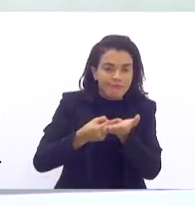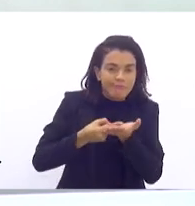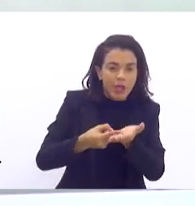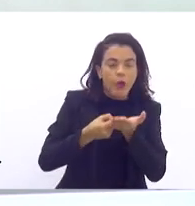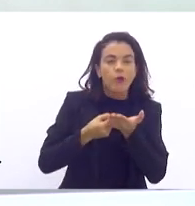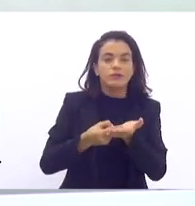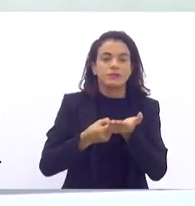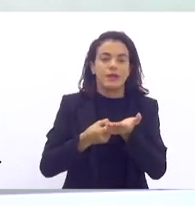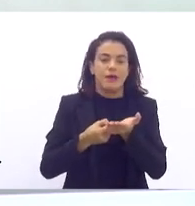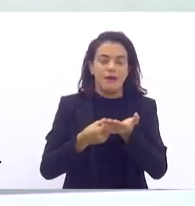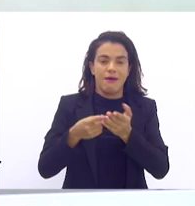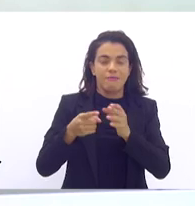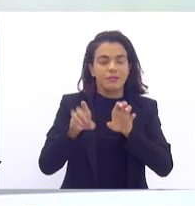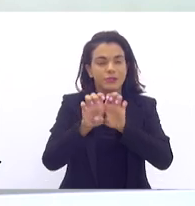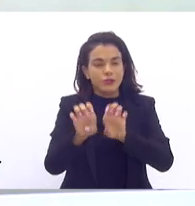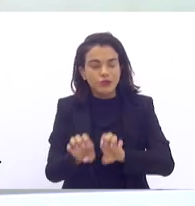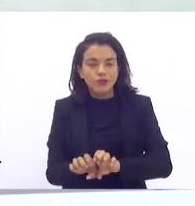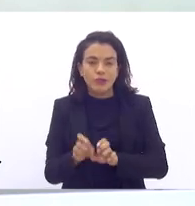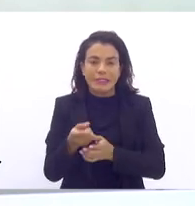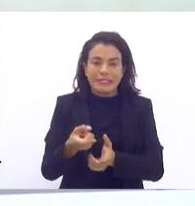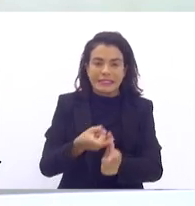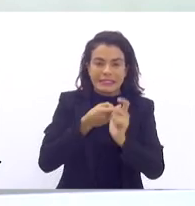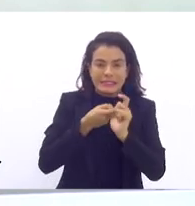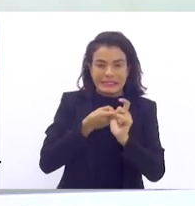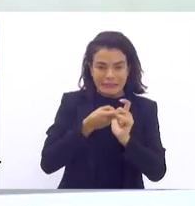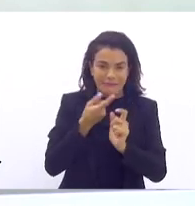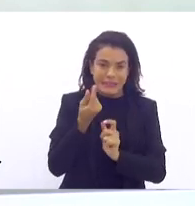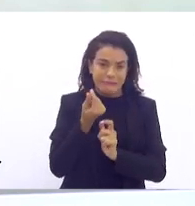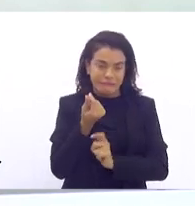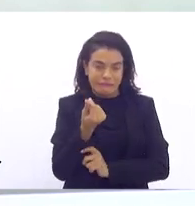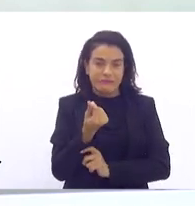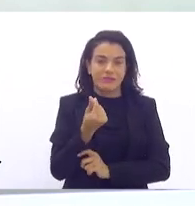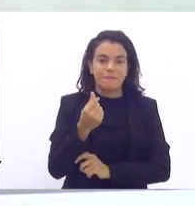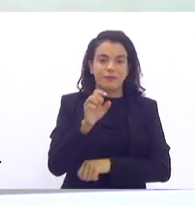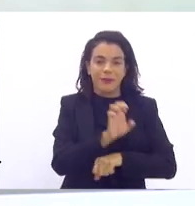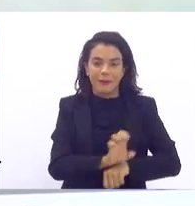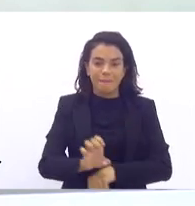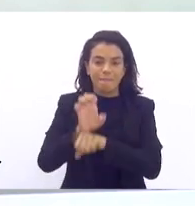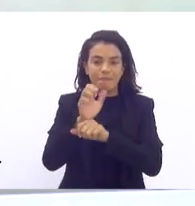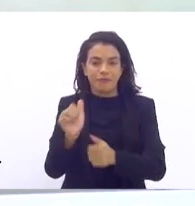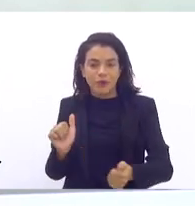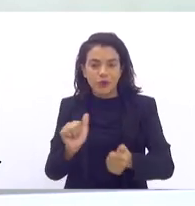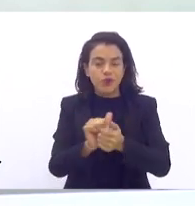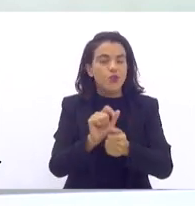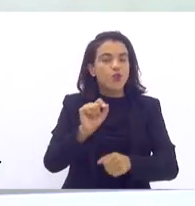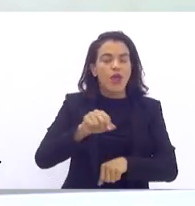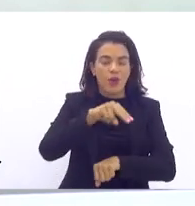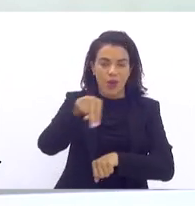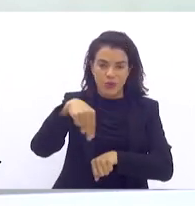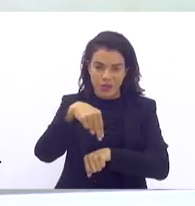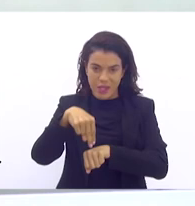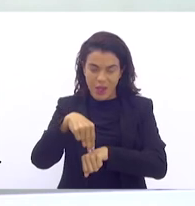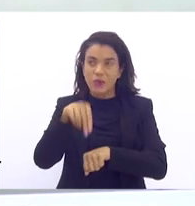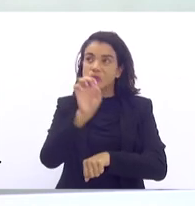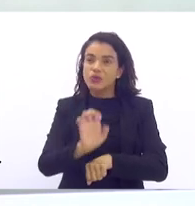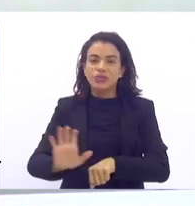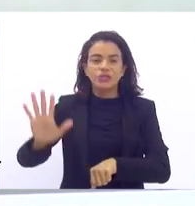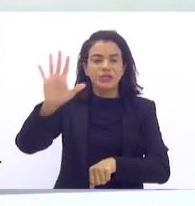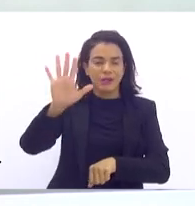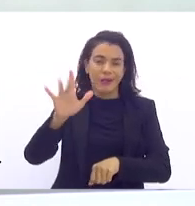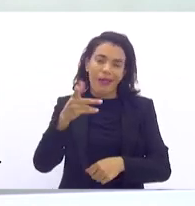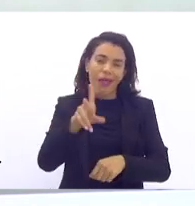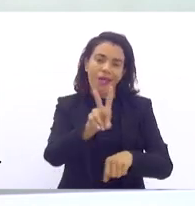dos Estados com a união como ele bem colocou aqui a gente entende que hoje a gente tá uma situação Clara de